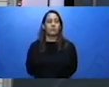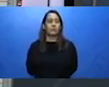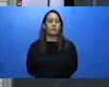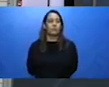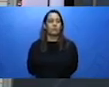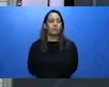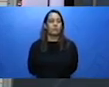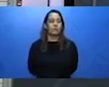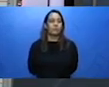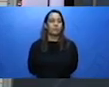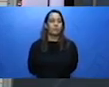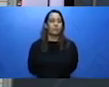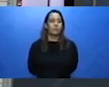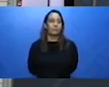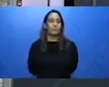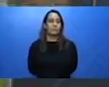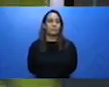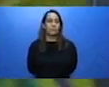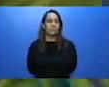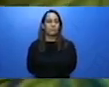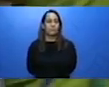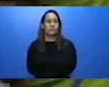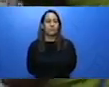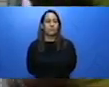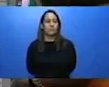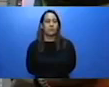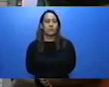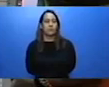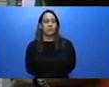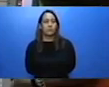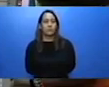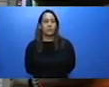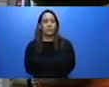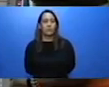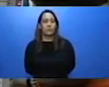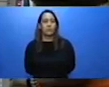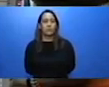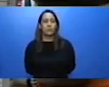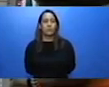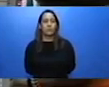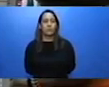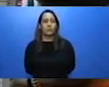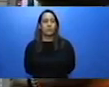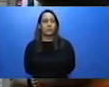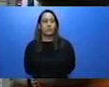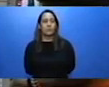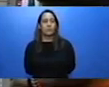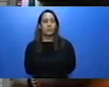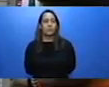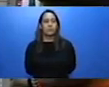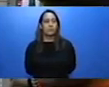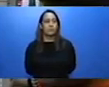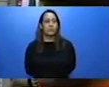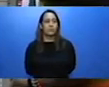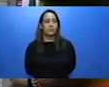aqui? Tentar fazer já de cá, ó. Curvinha, desceu,